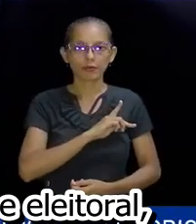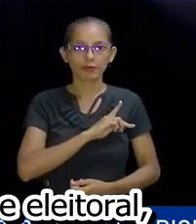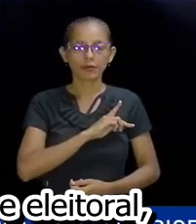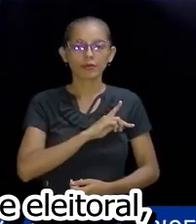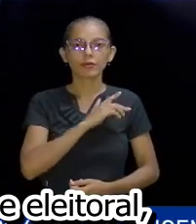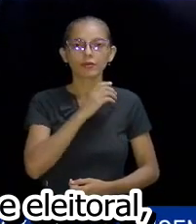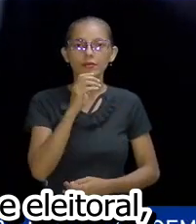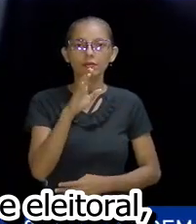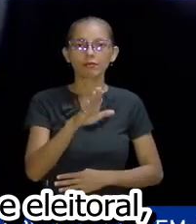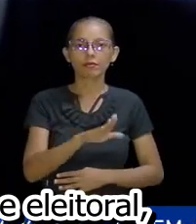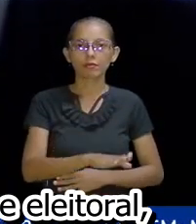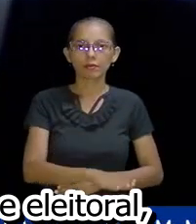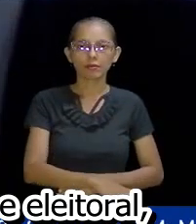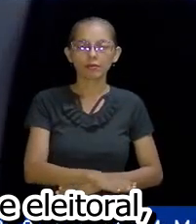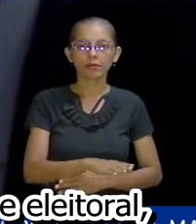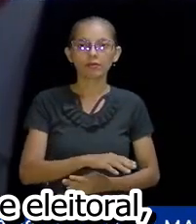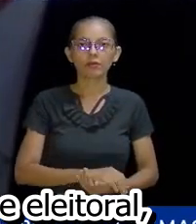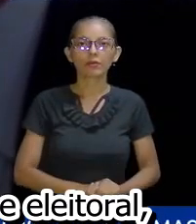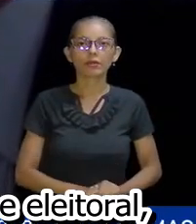regional eleitoral,